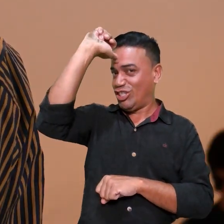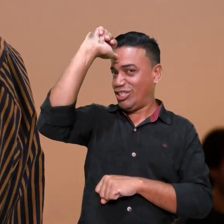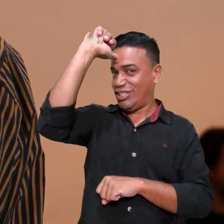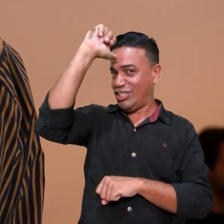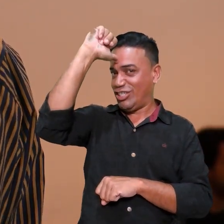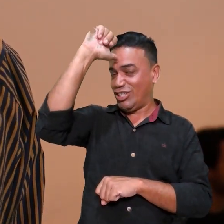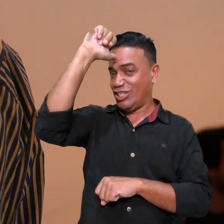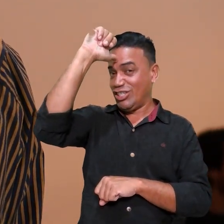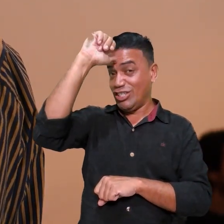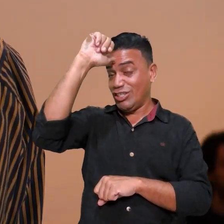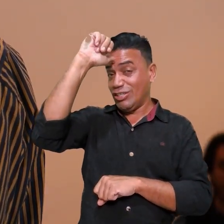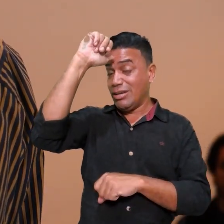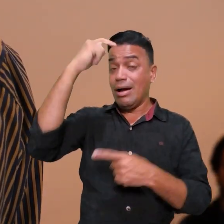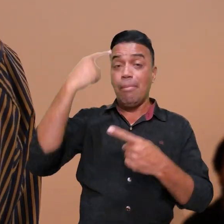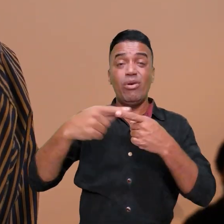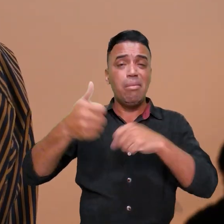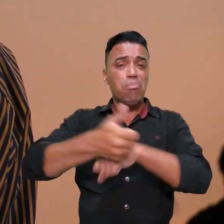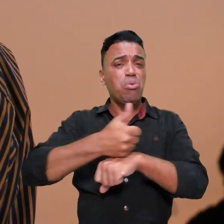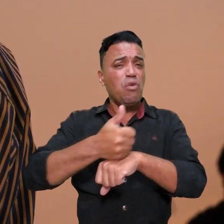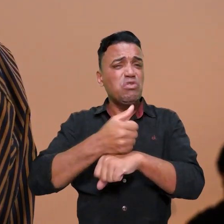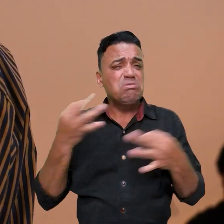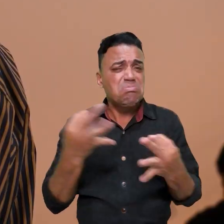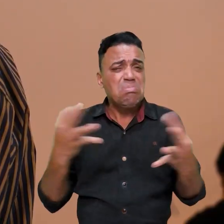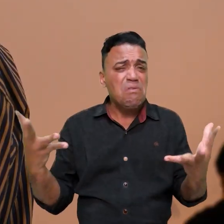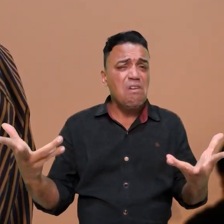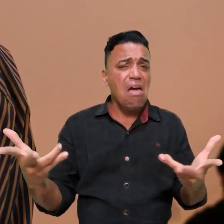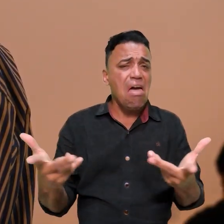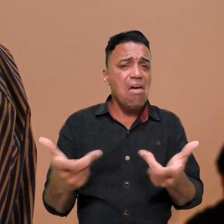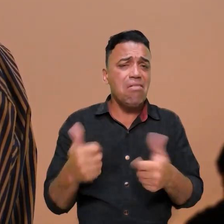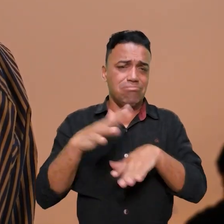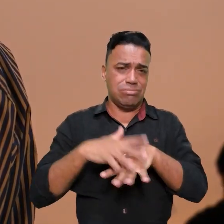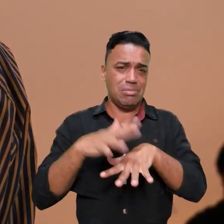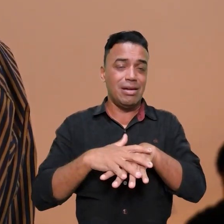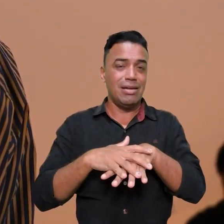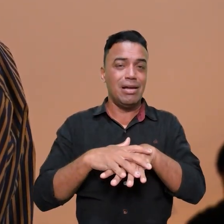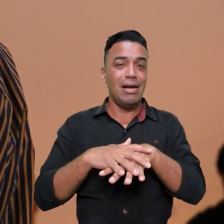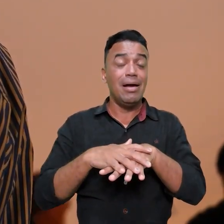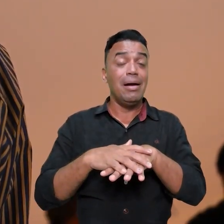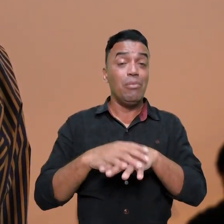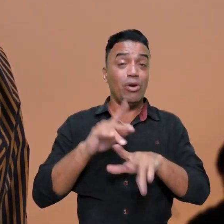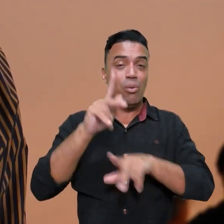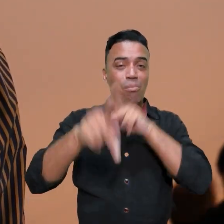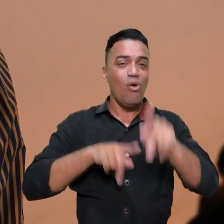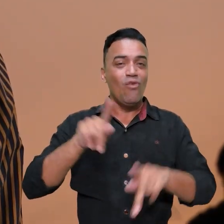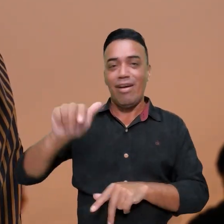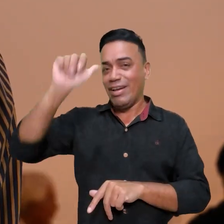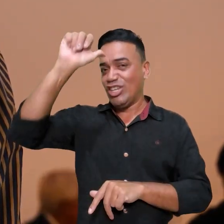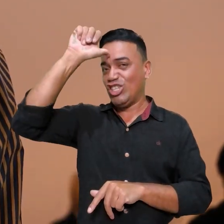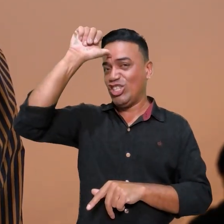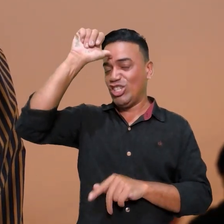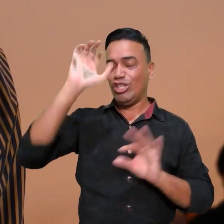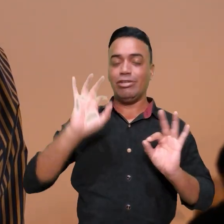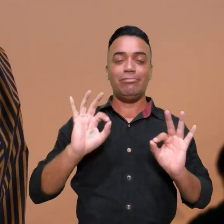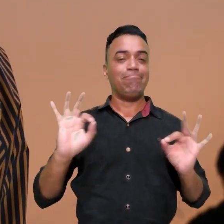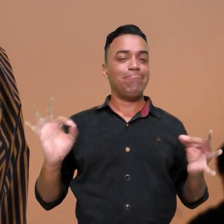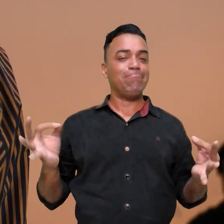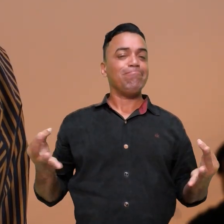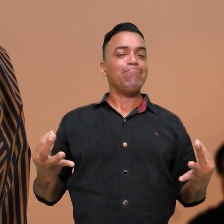que eles são grandes matemáticos? Porque eles meditam. E você, para resolver